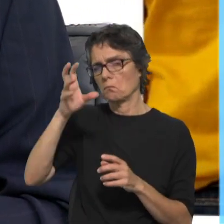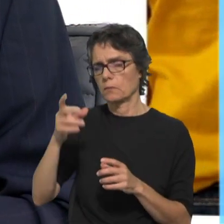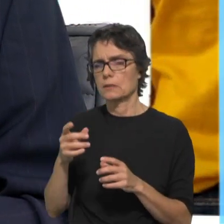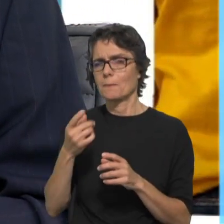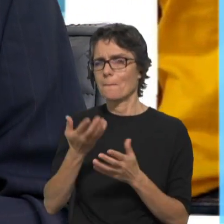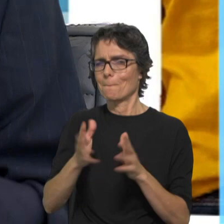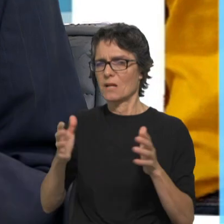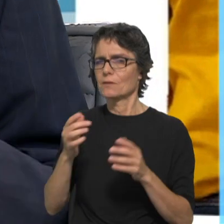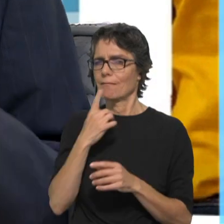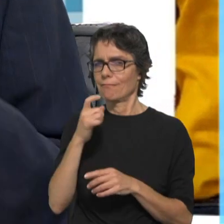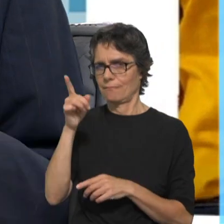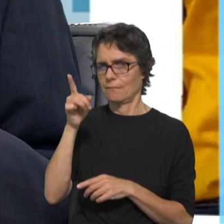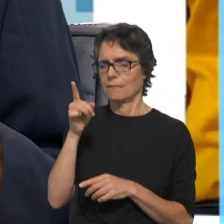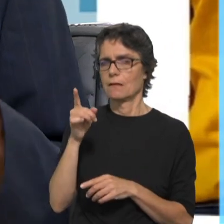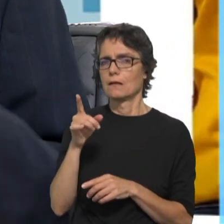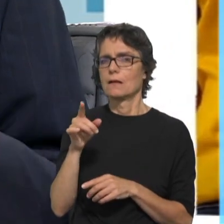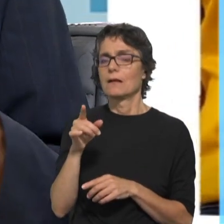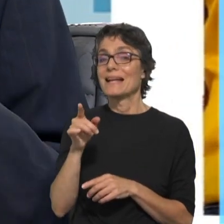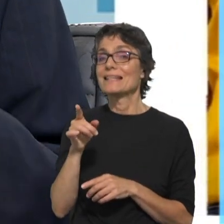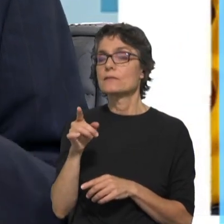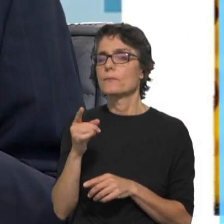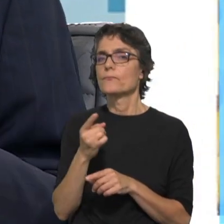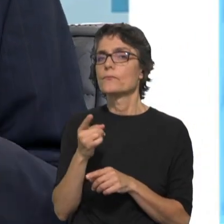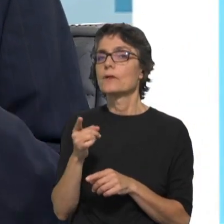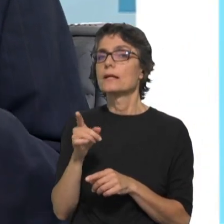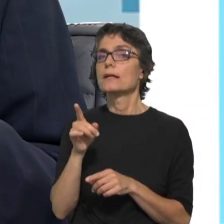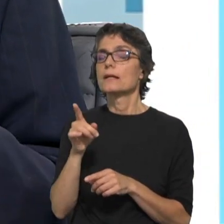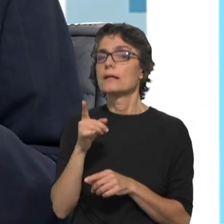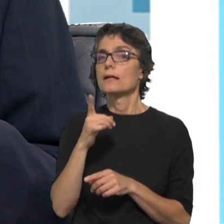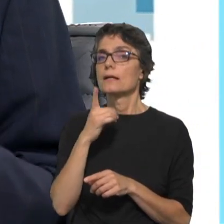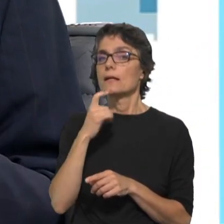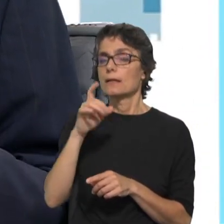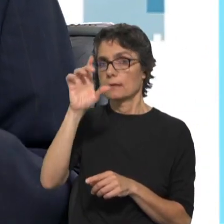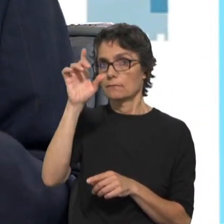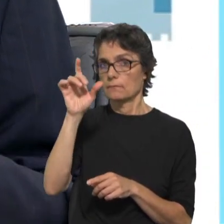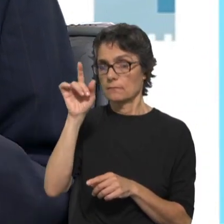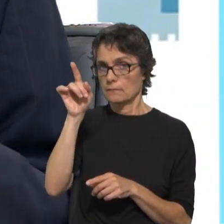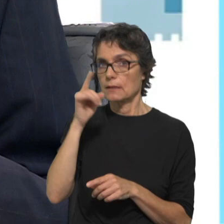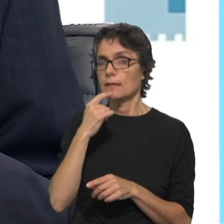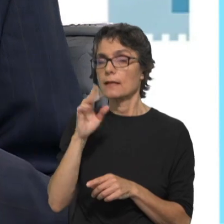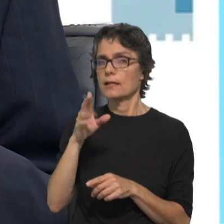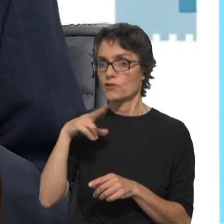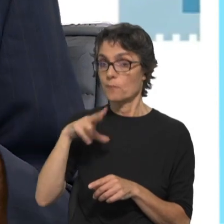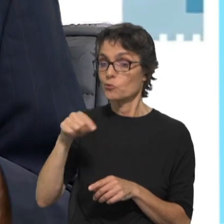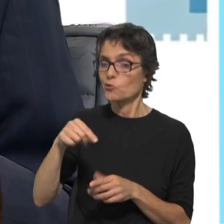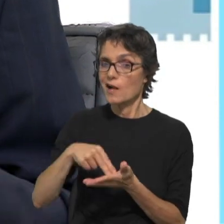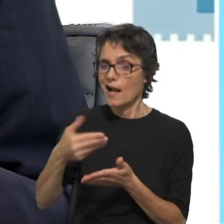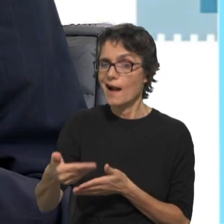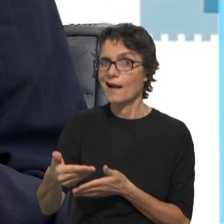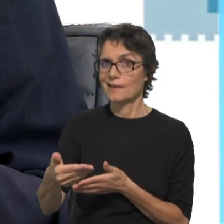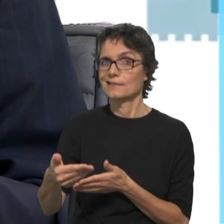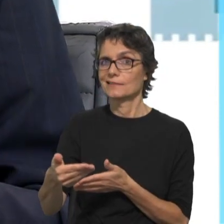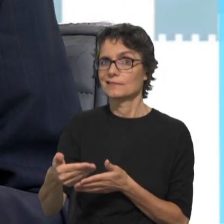mas de britânicos que, curiosamente, já estavam presentes no território português, fruto,